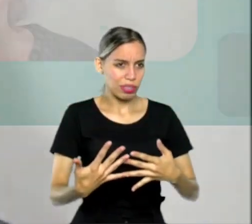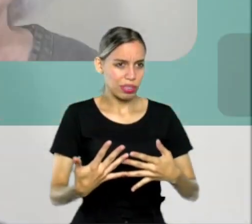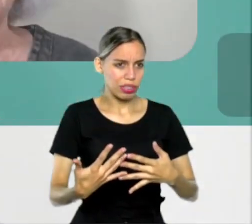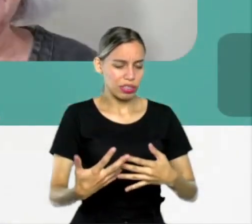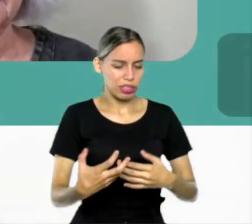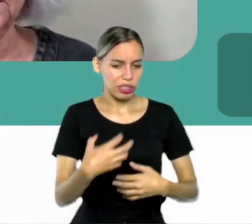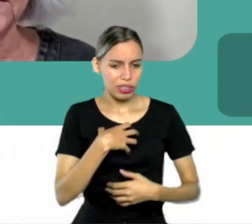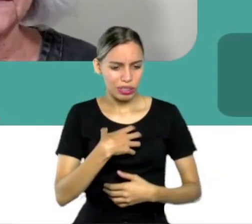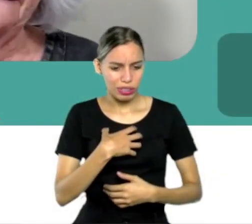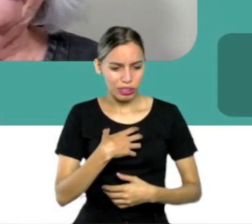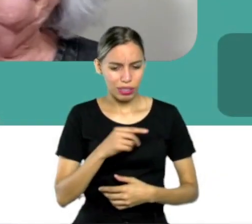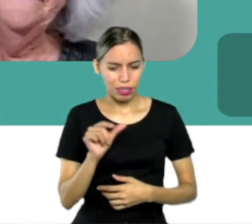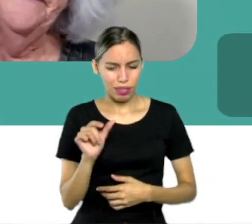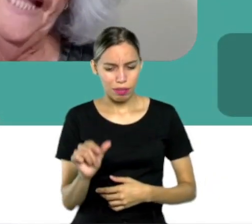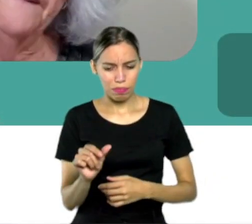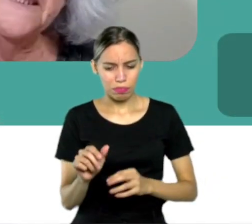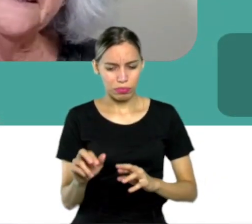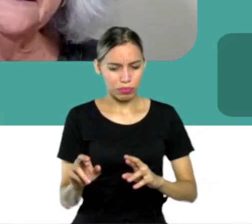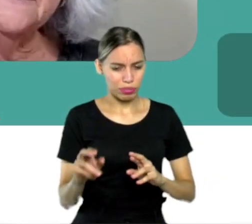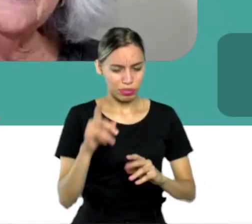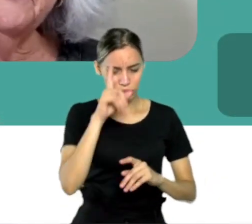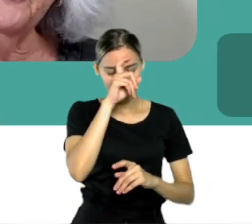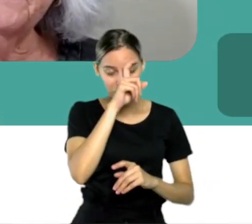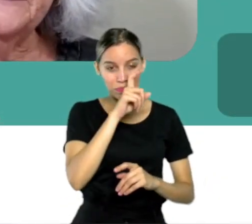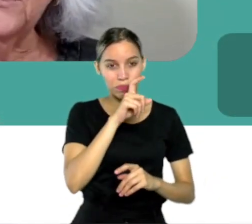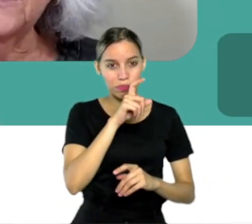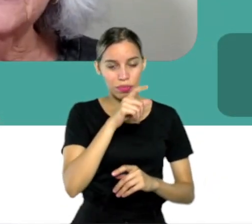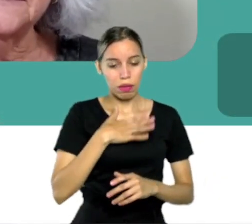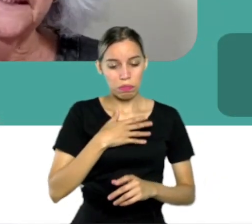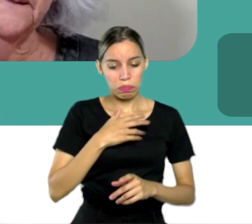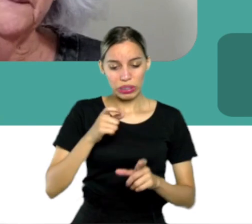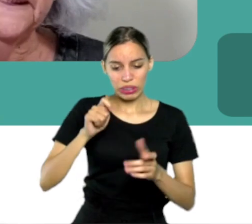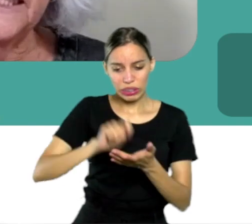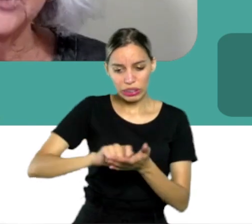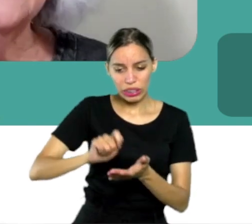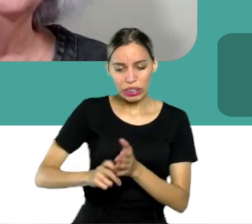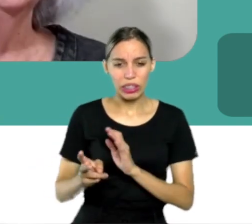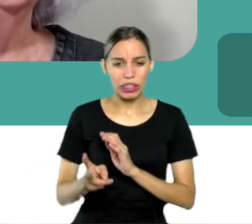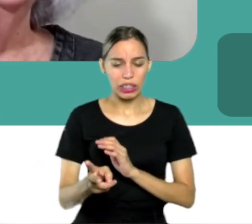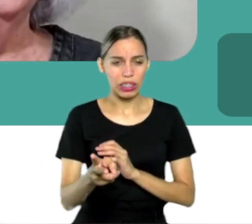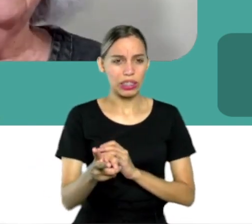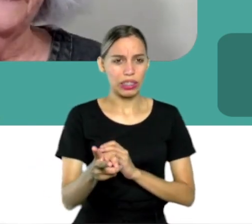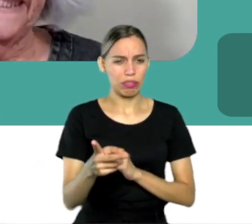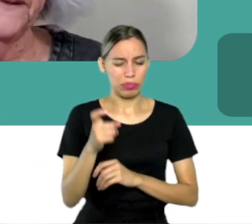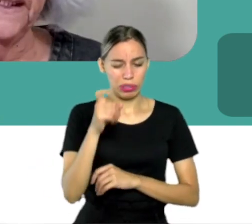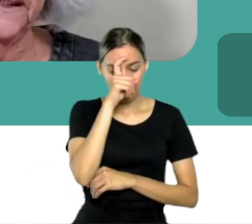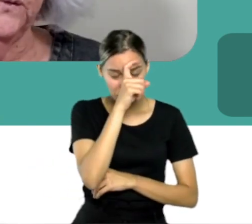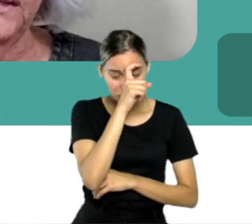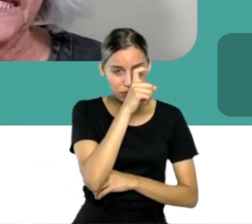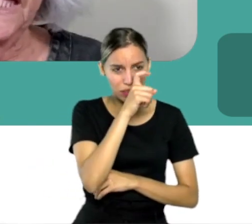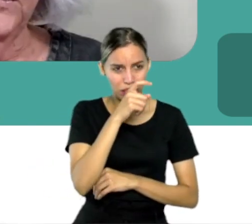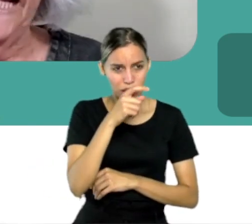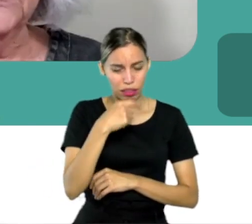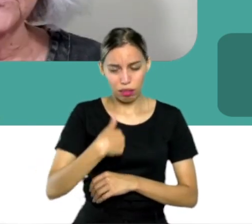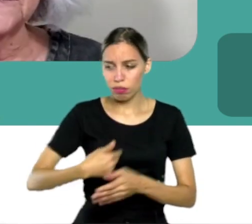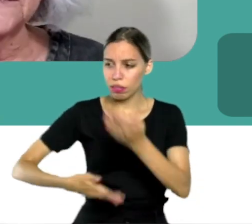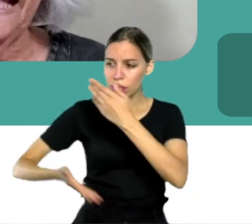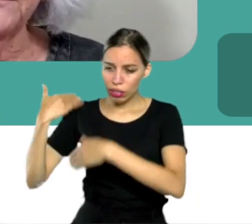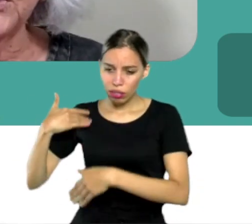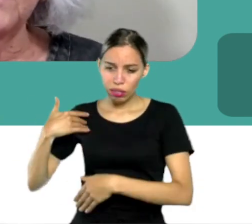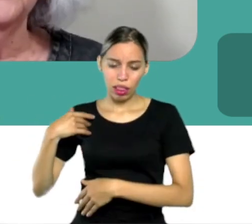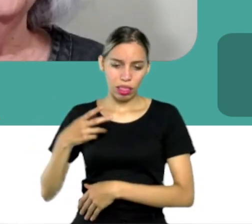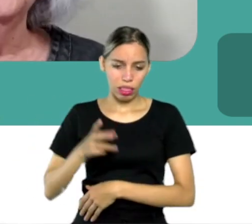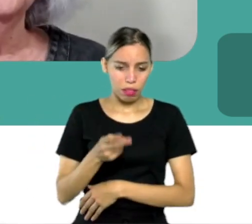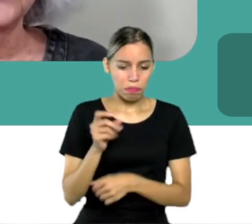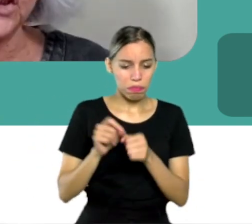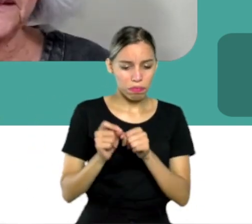pequenos desvalidos. A minha escrita sempre foi penosa e esgrima, desde menina que não tem paradeiro. Eu caço sapo